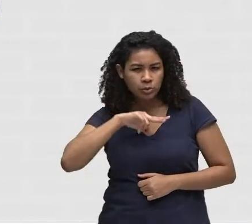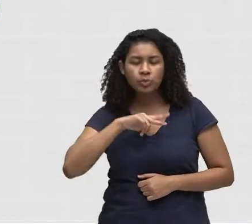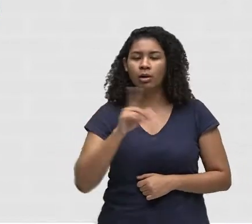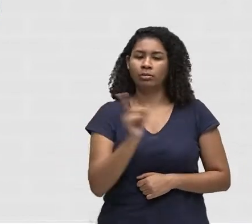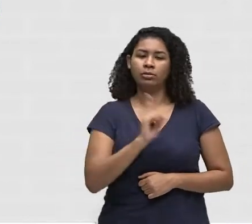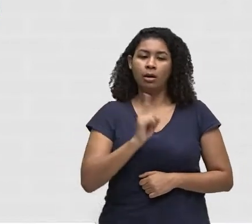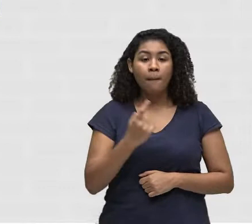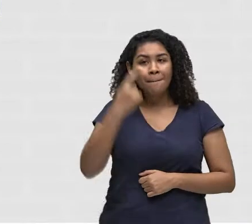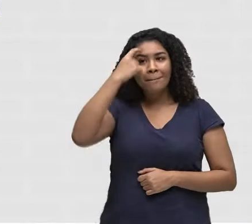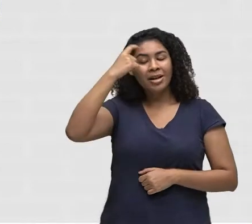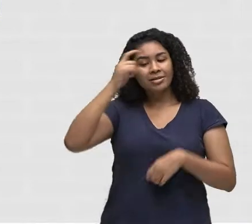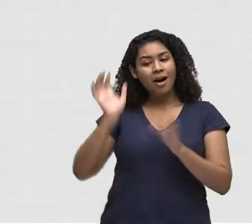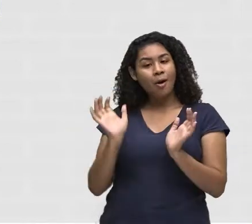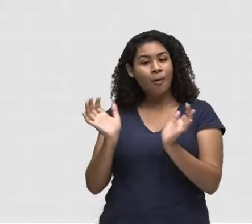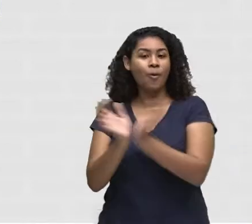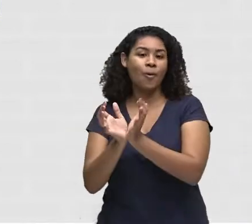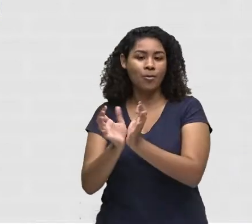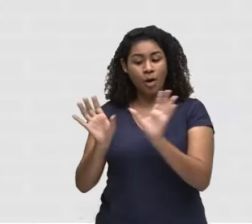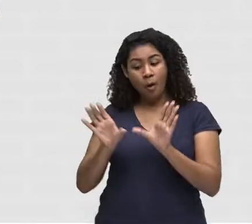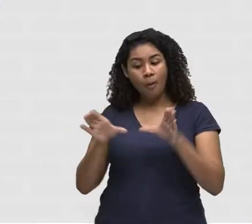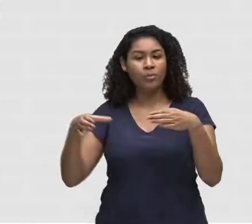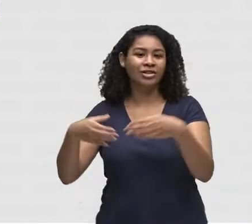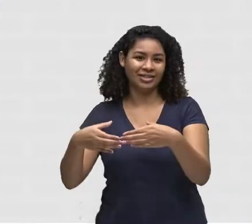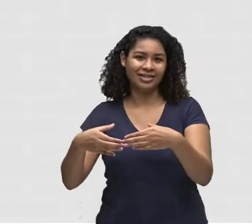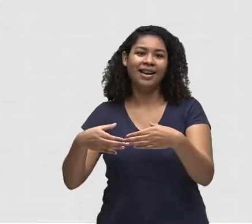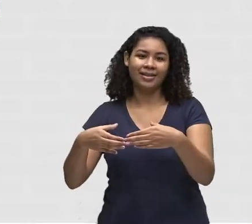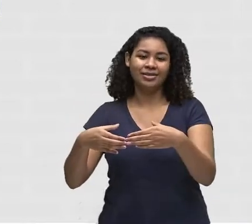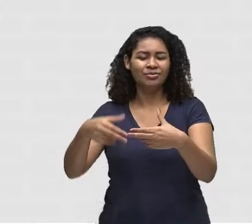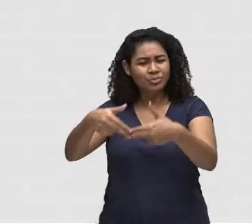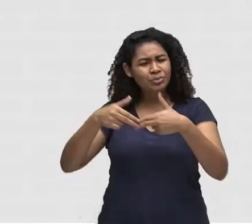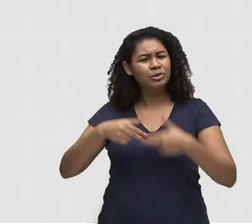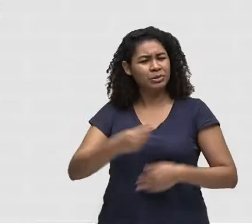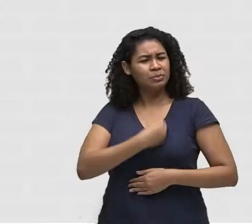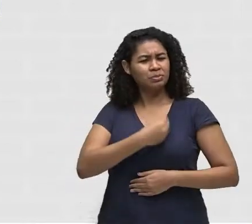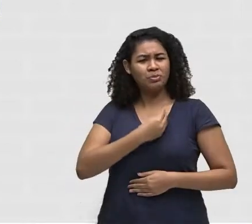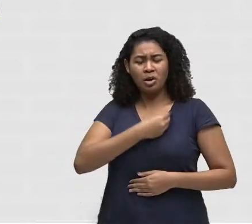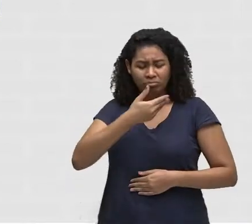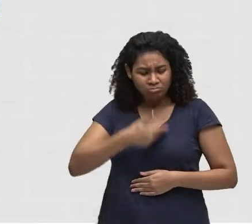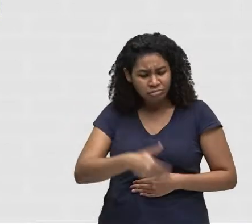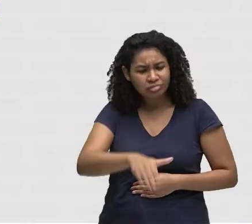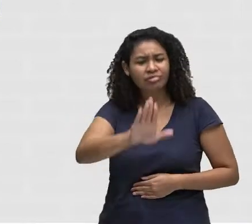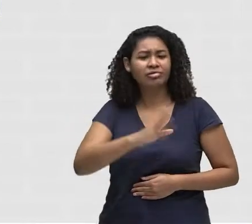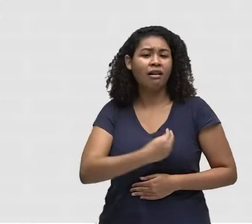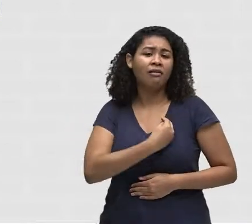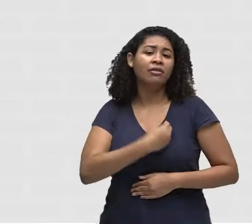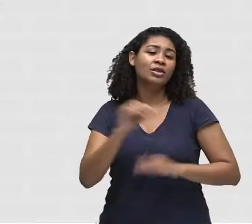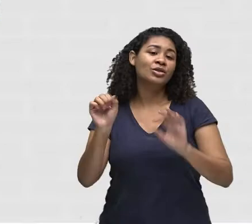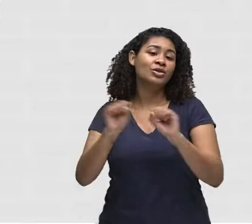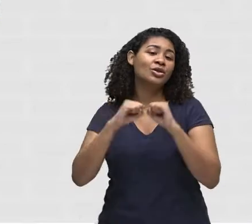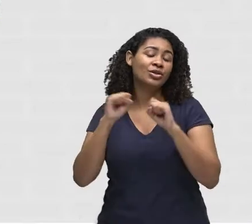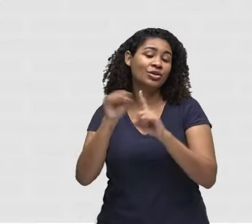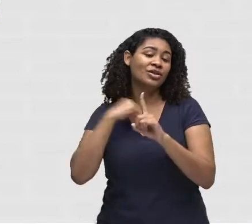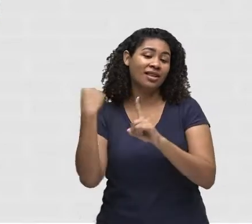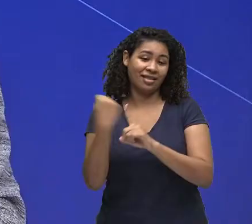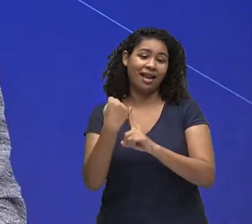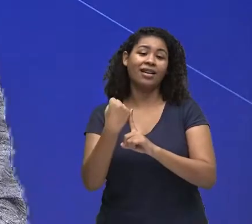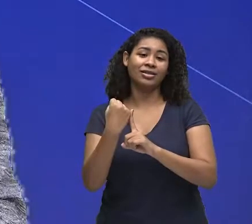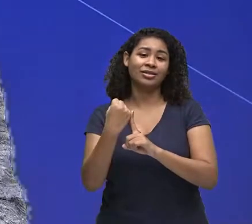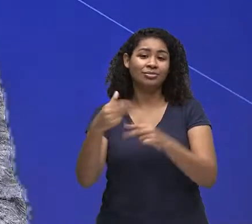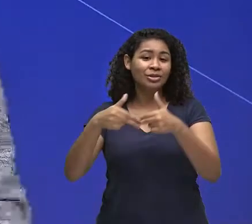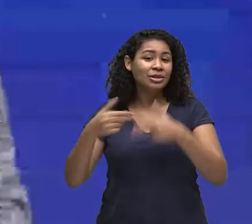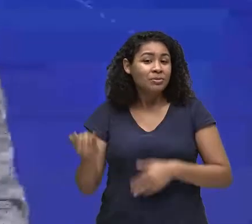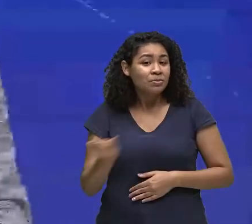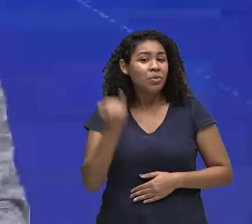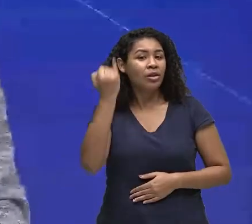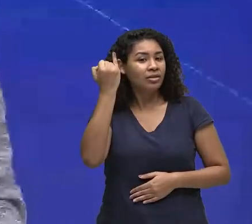comum. É um aprendizado que é de suma importância para a vida em sociedade. A gente precisa ter isso bem desenvolvido e aprendido. E